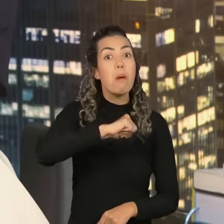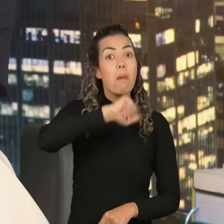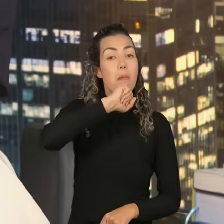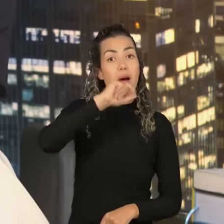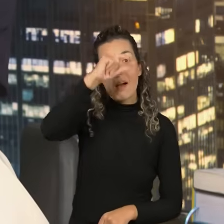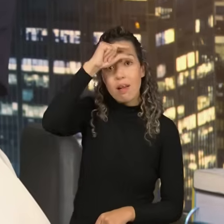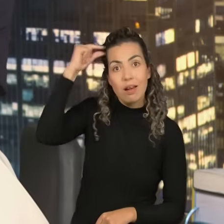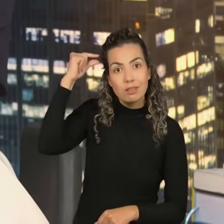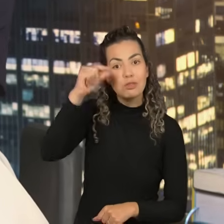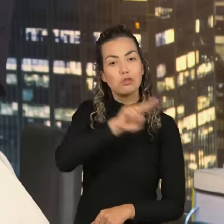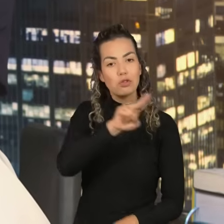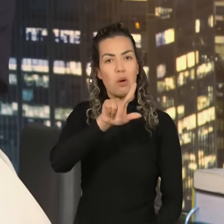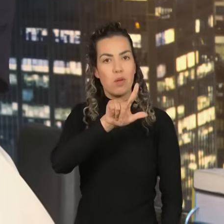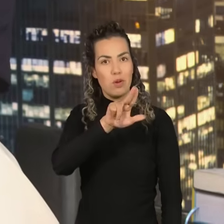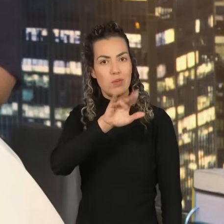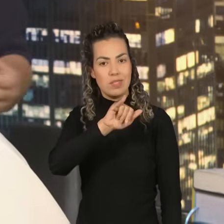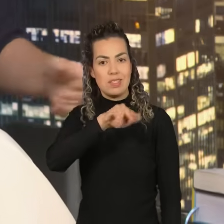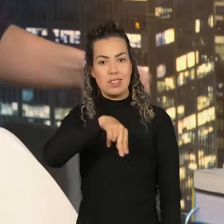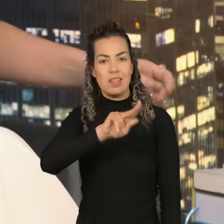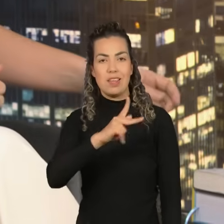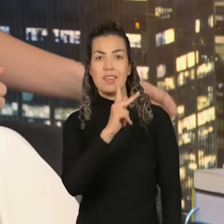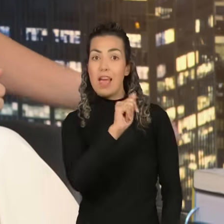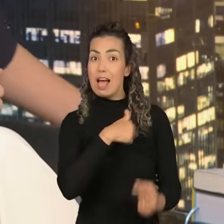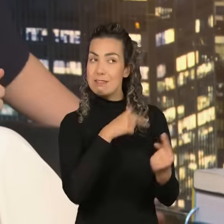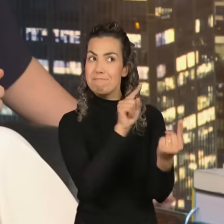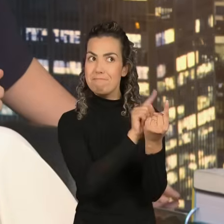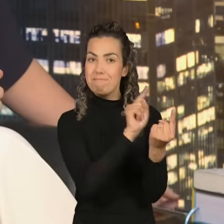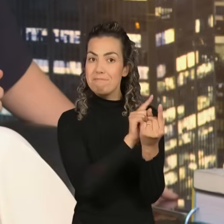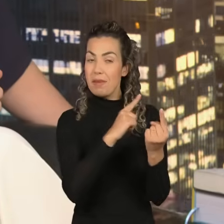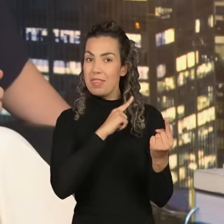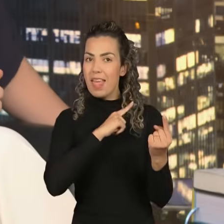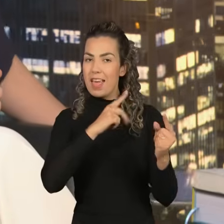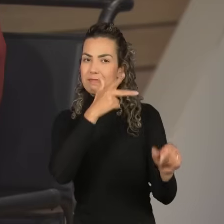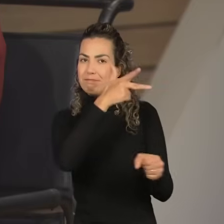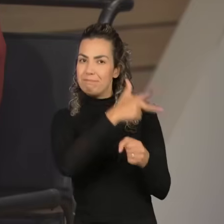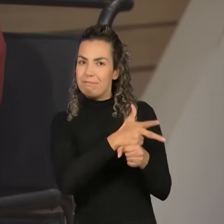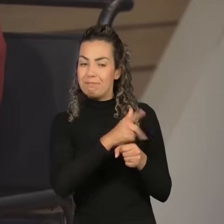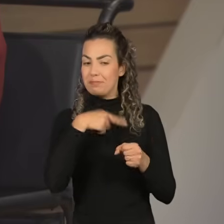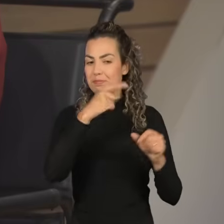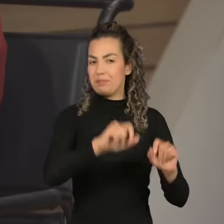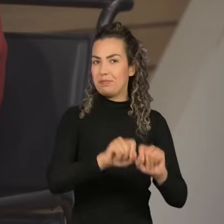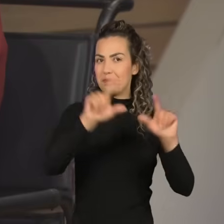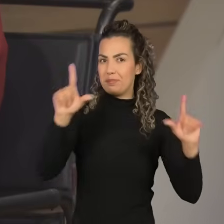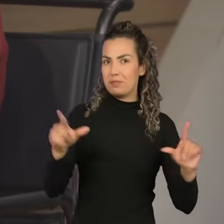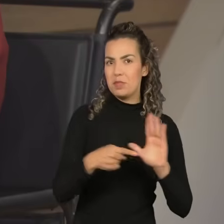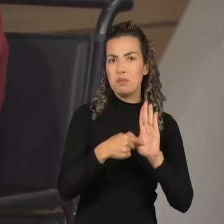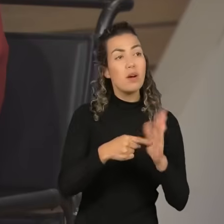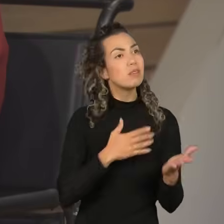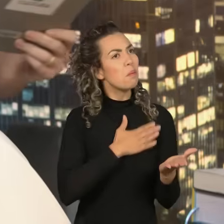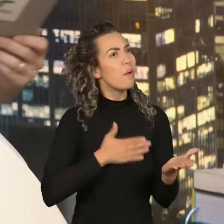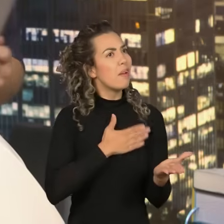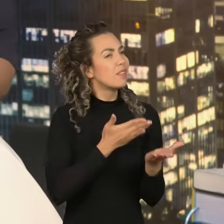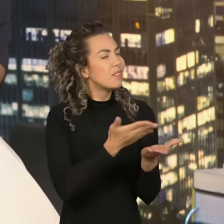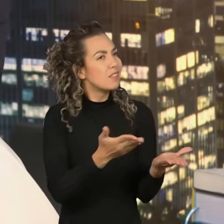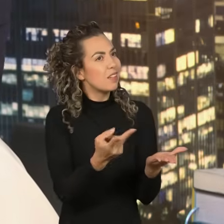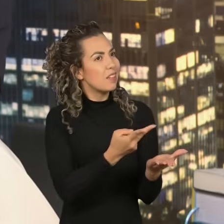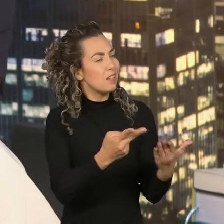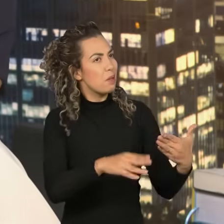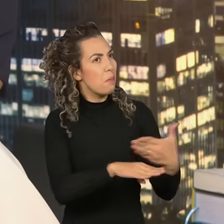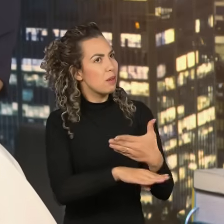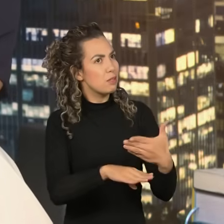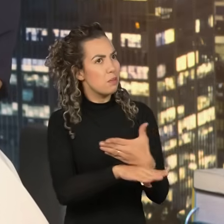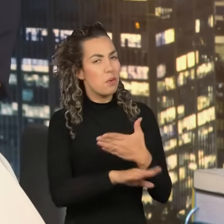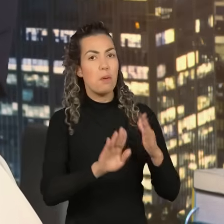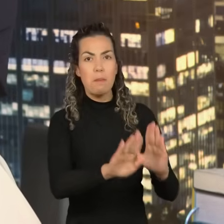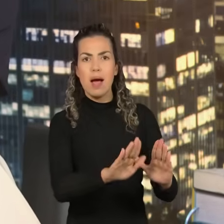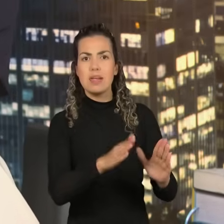assistir aqui essa entrevista. Sejam muito bem-vindos, é um prazer recebê-los aqui no Opinião, mas antes da gente conversar, a gente